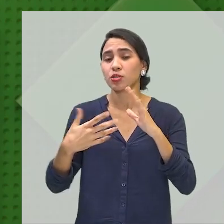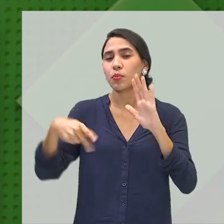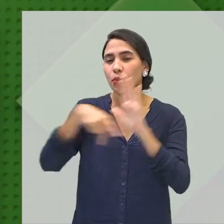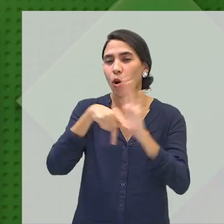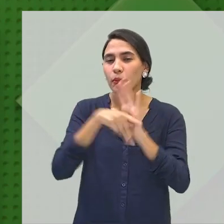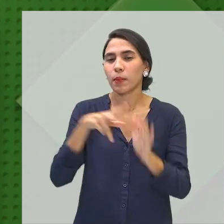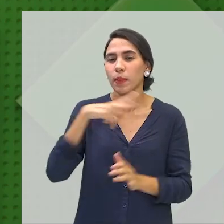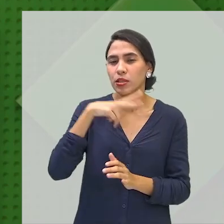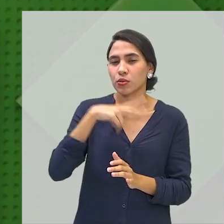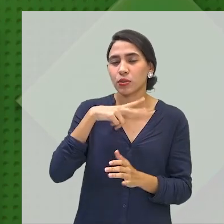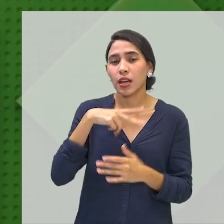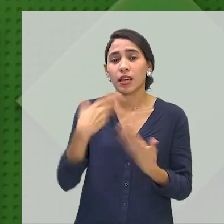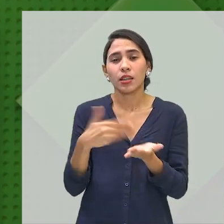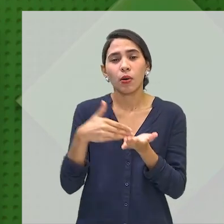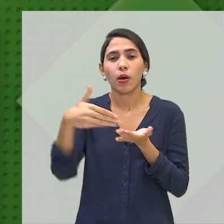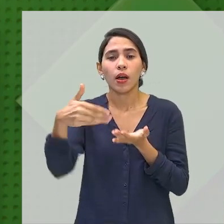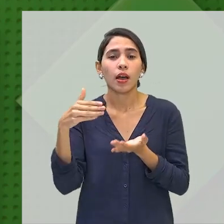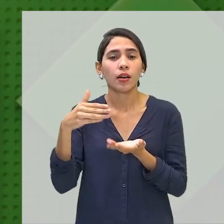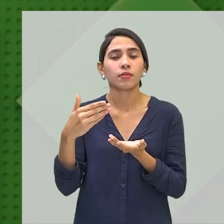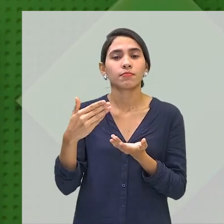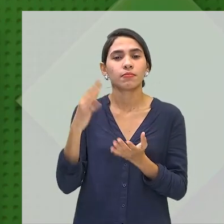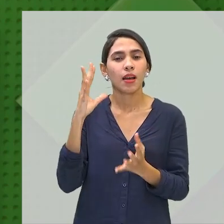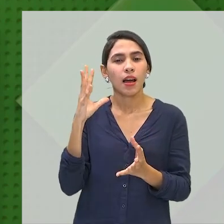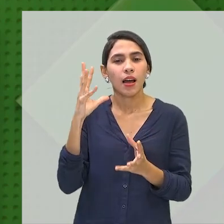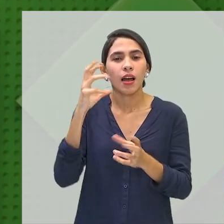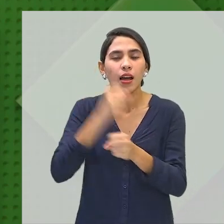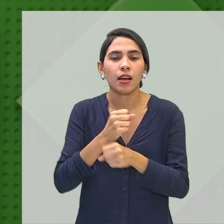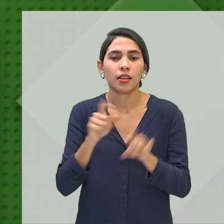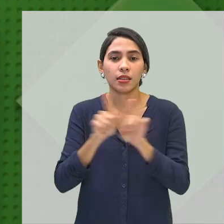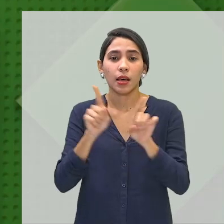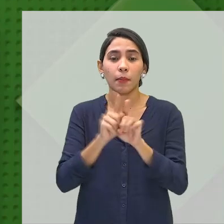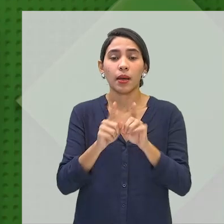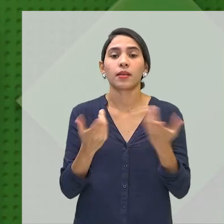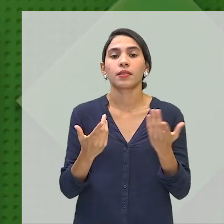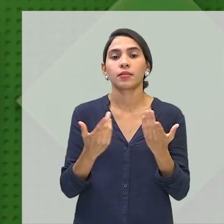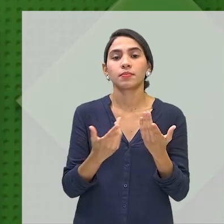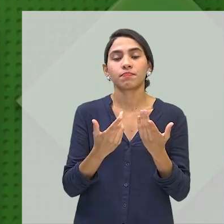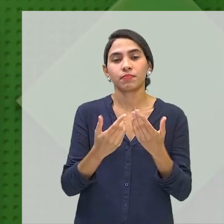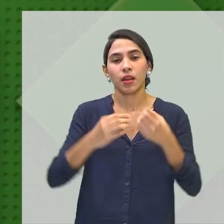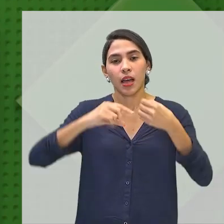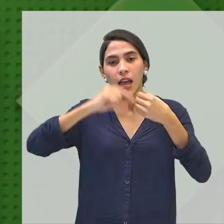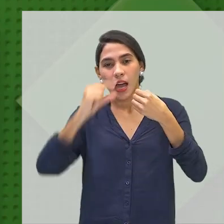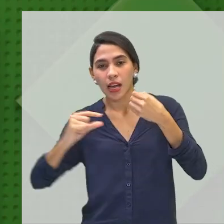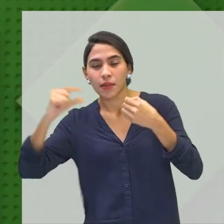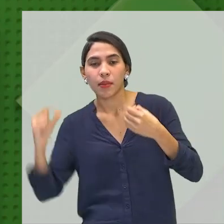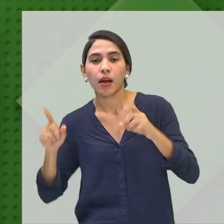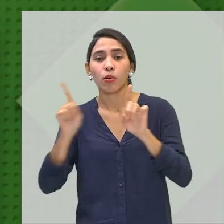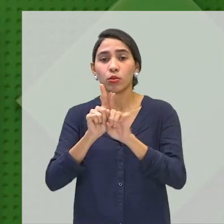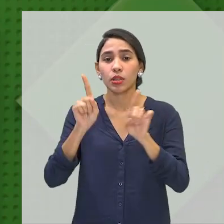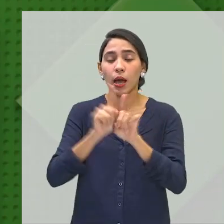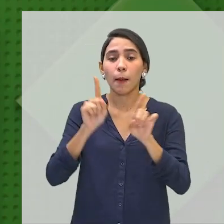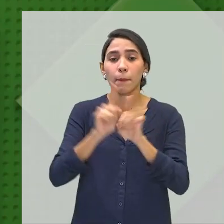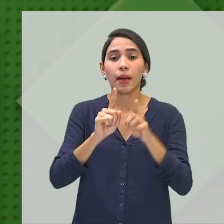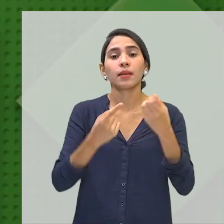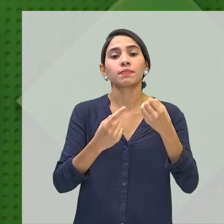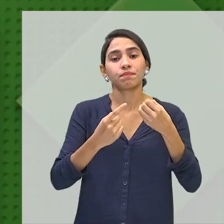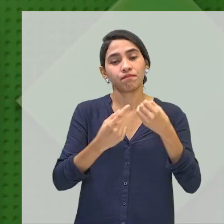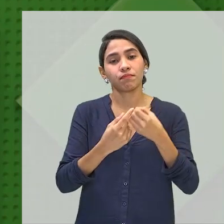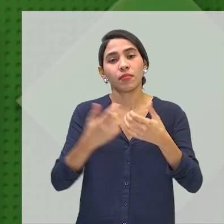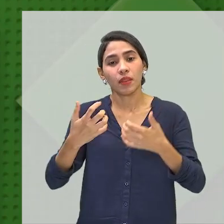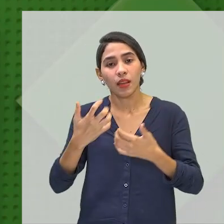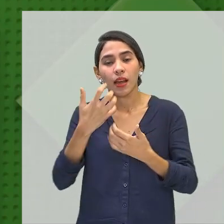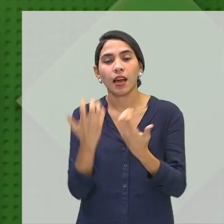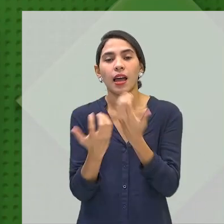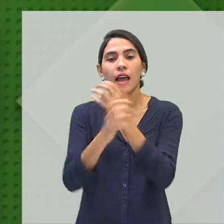agora a gente vai relembrar as principais classes, tanto de animais invertebrados quanto vertebrados que nós podemos